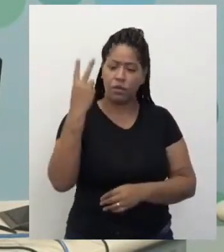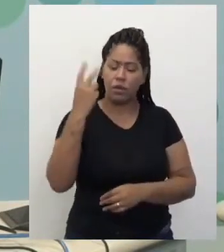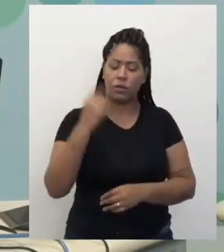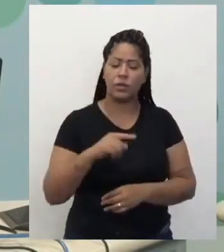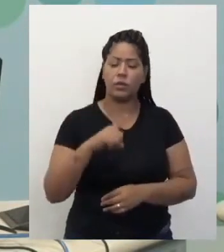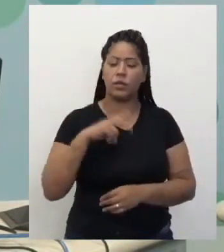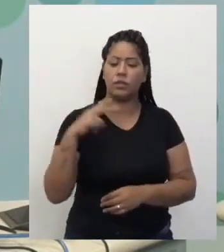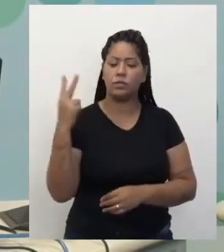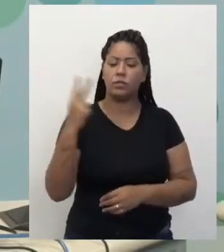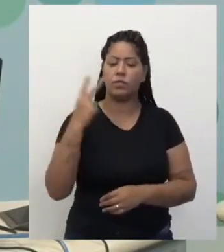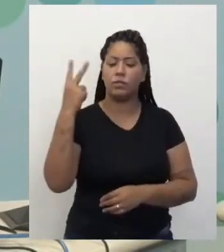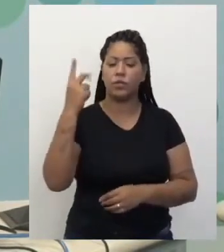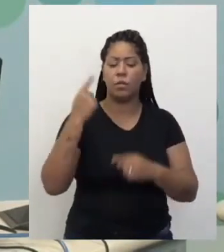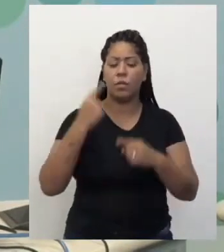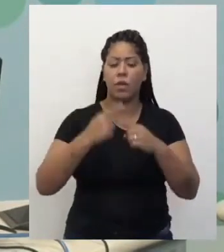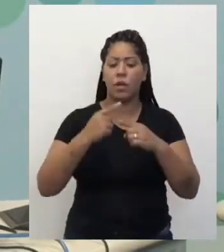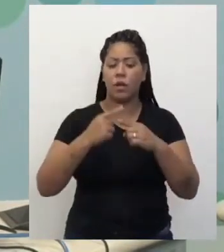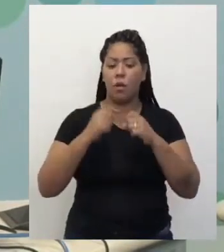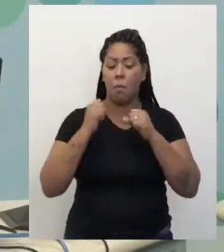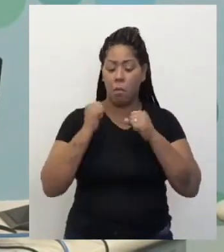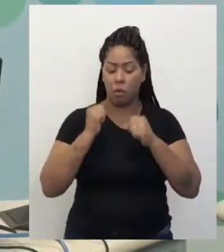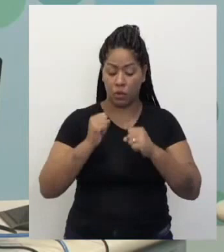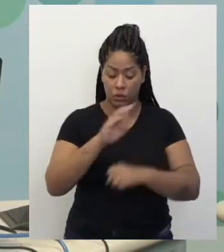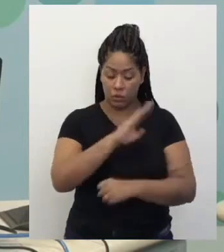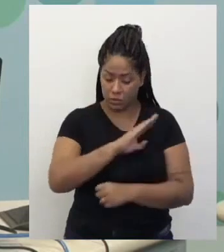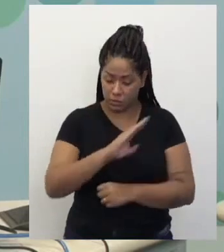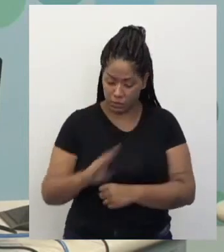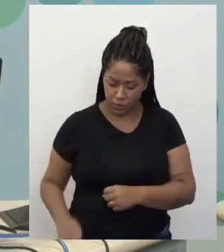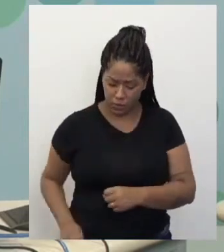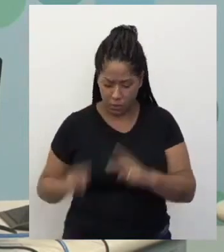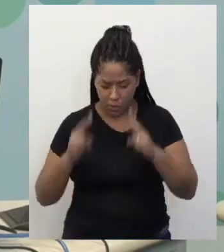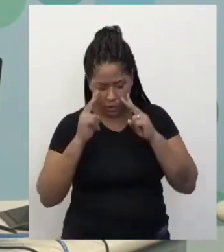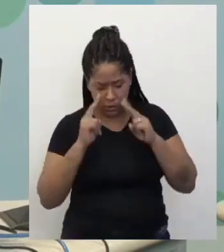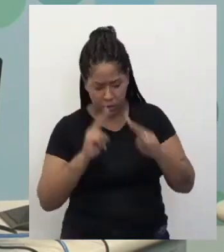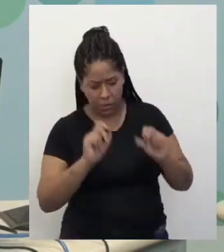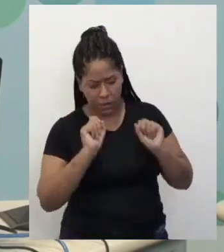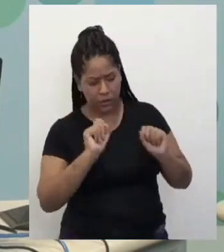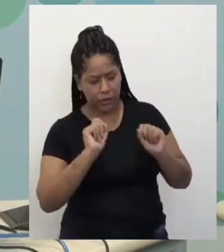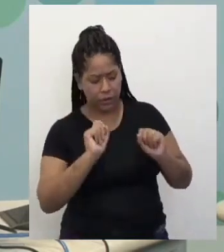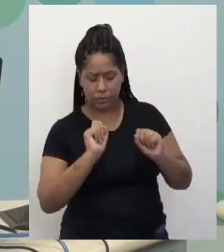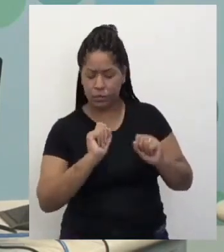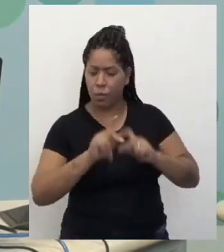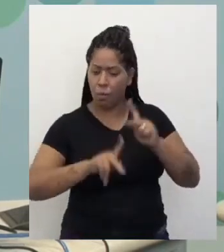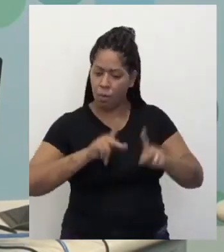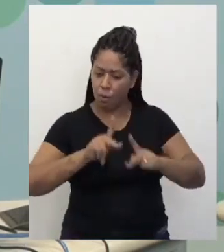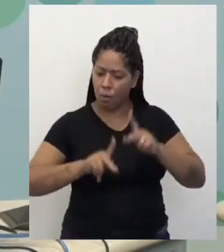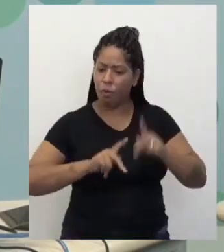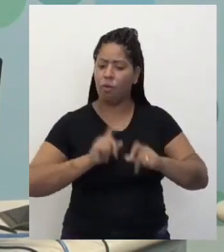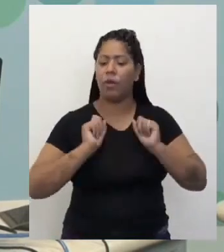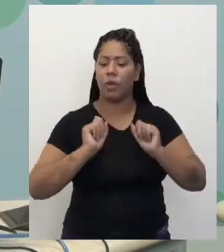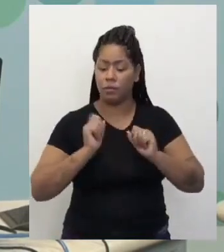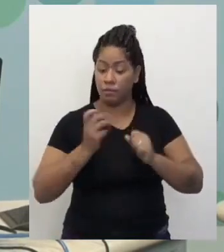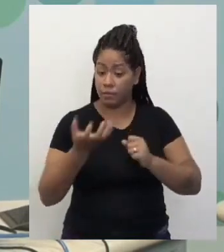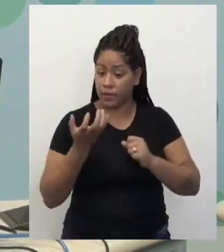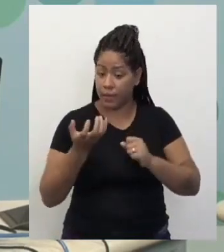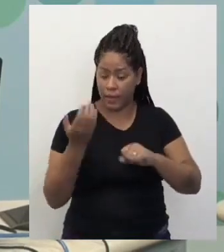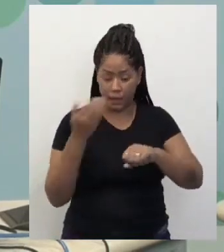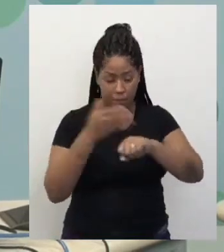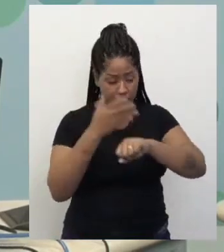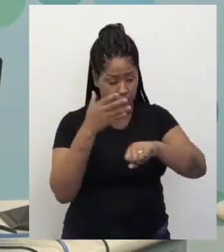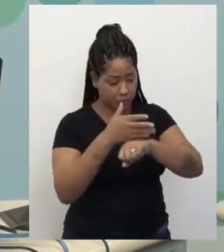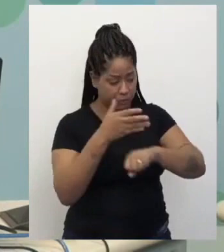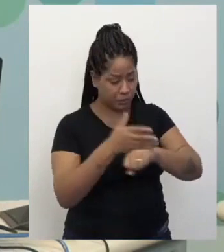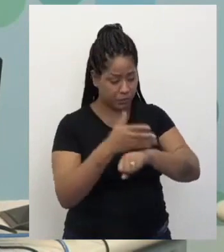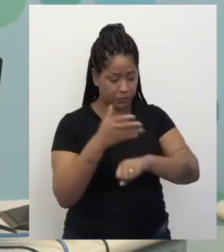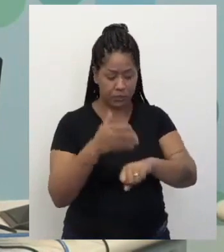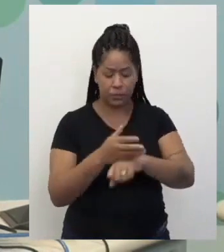porque aí o poder público vai perceber que essa é uma demanda da sociedade e fará os investimentos necessários para que estes marcos,